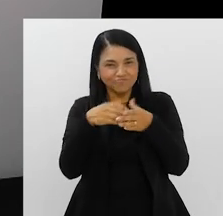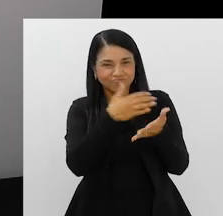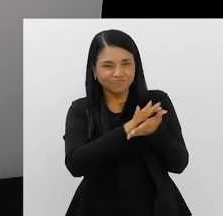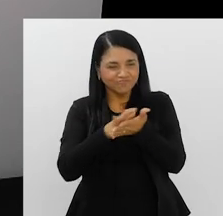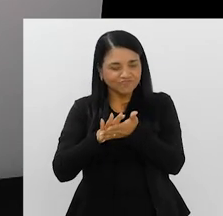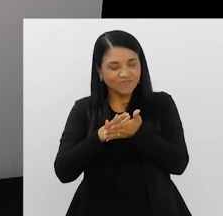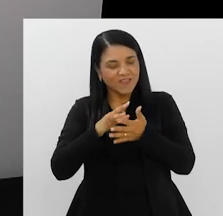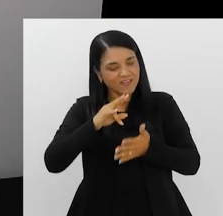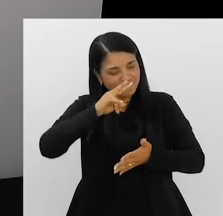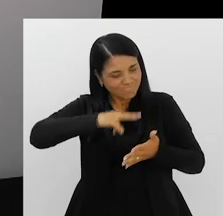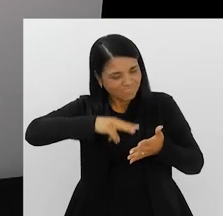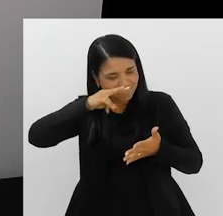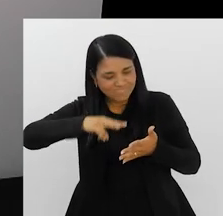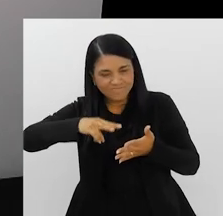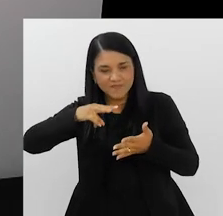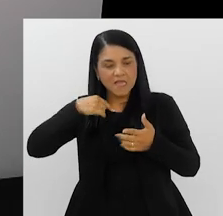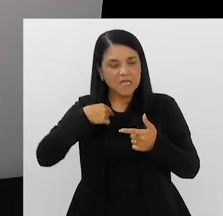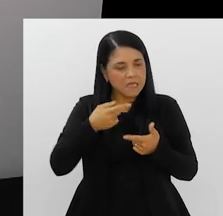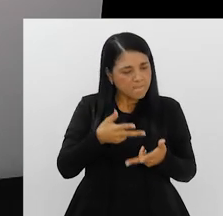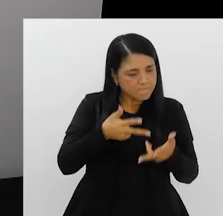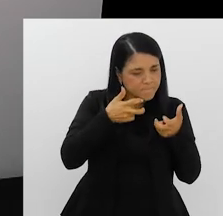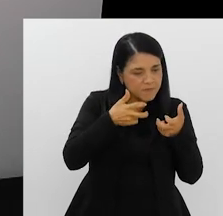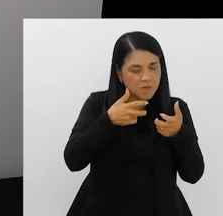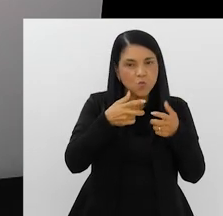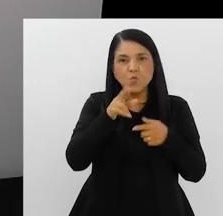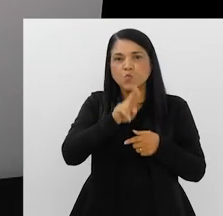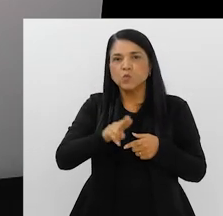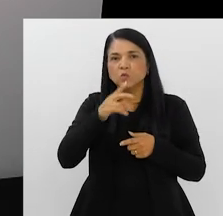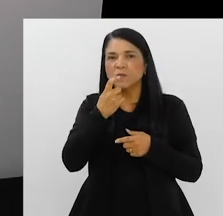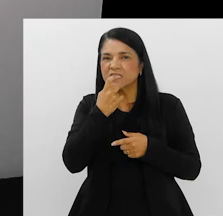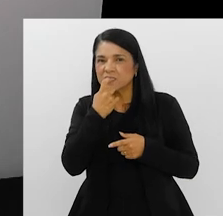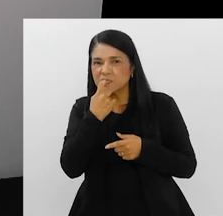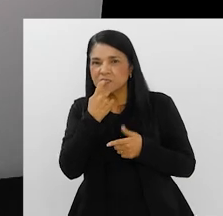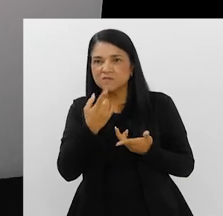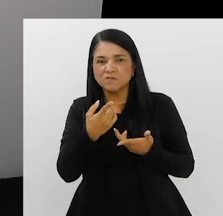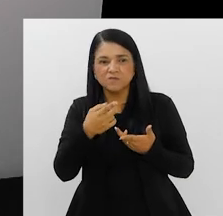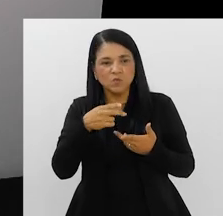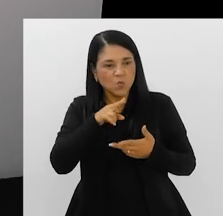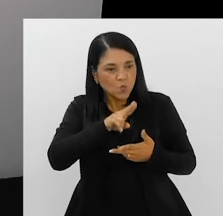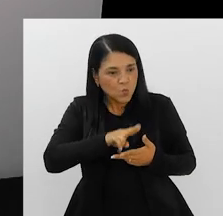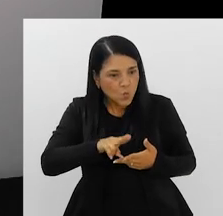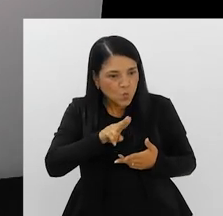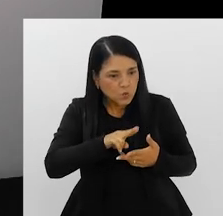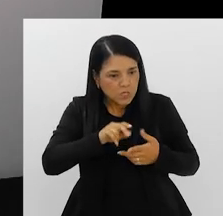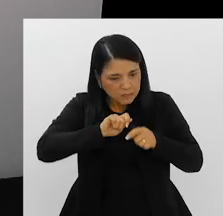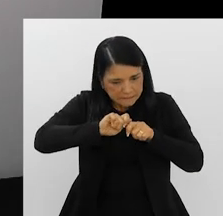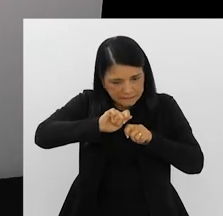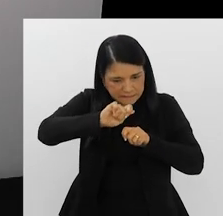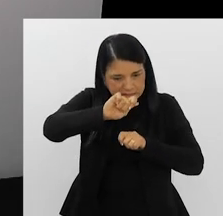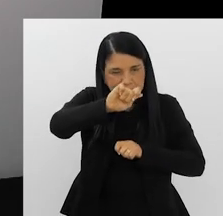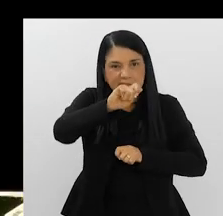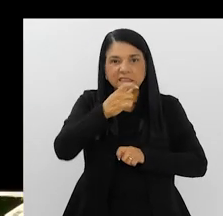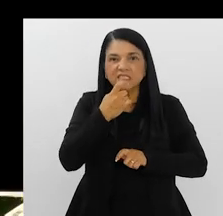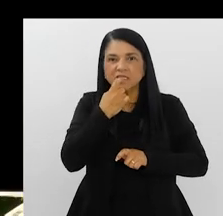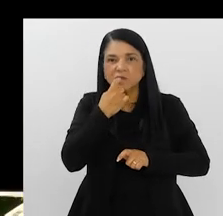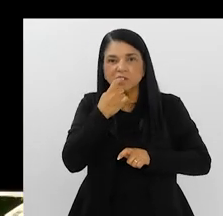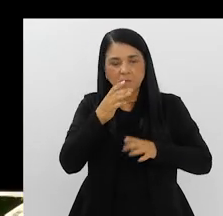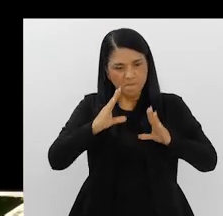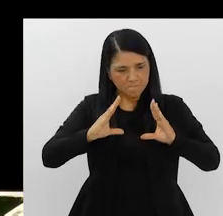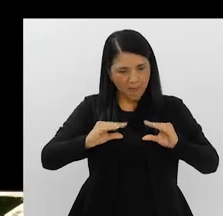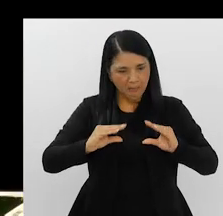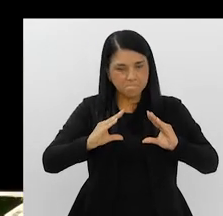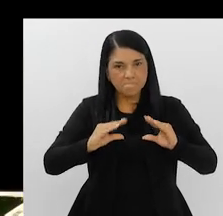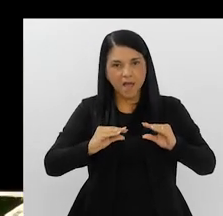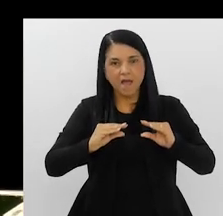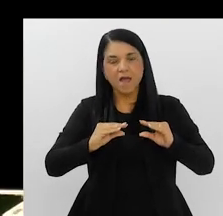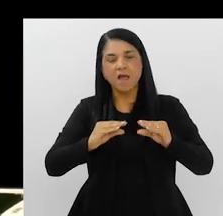ficava olhando, o que, que é isso? Porra, ele usou plástico. Porra, ele está usando plástico esticado para fazer esse almofadado, coisa e